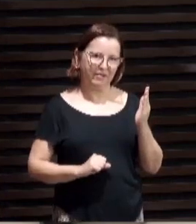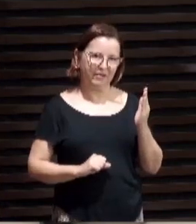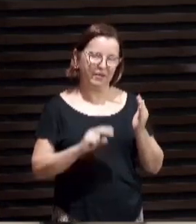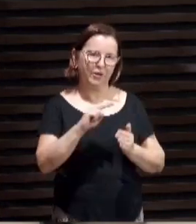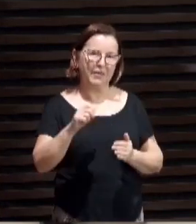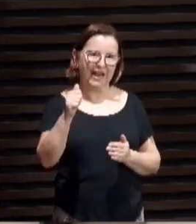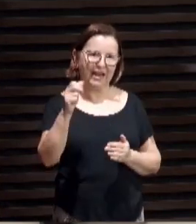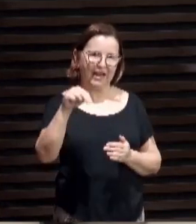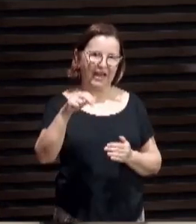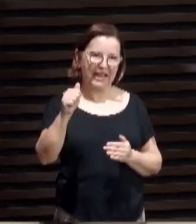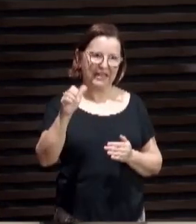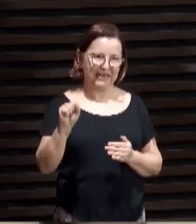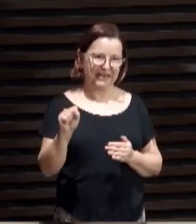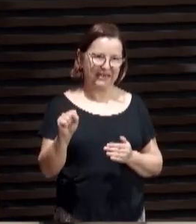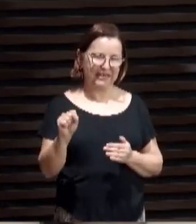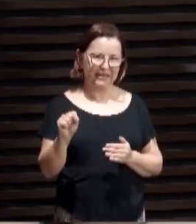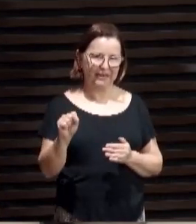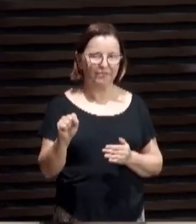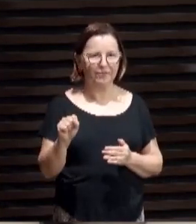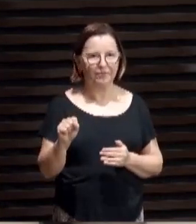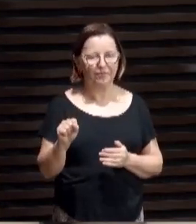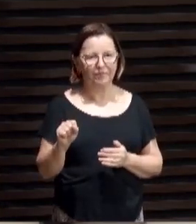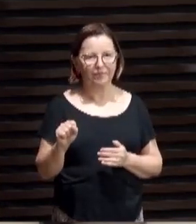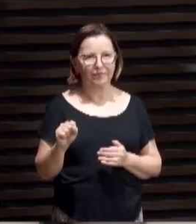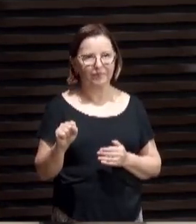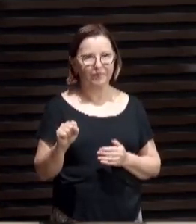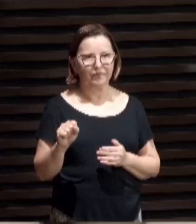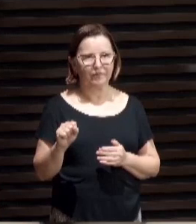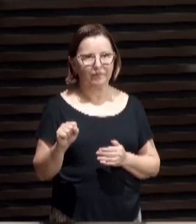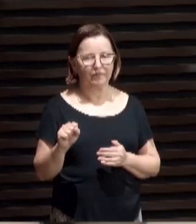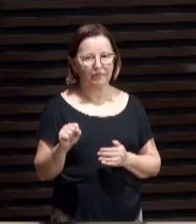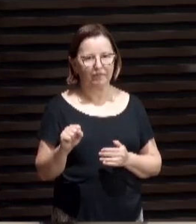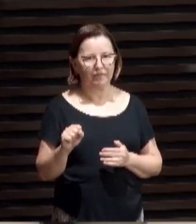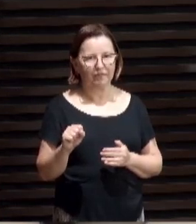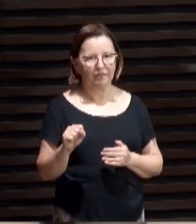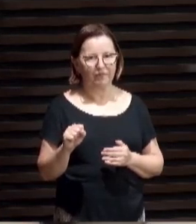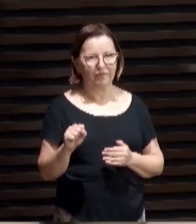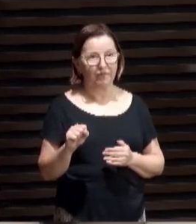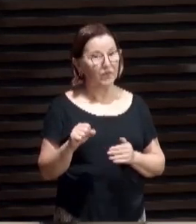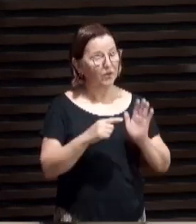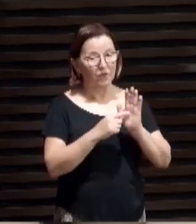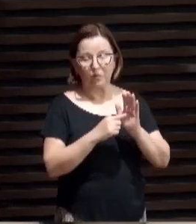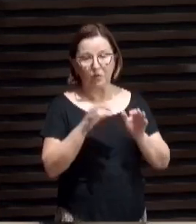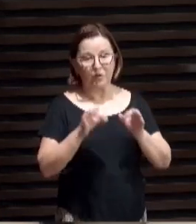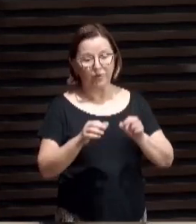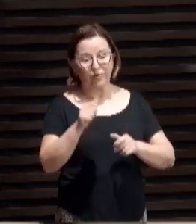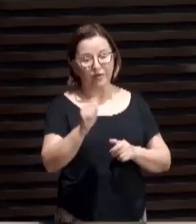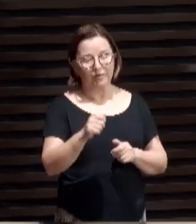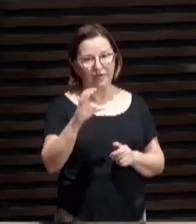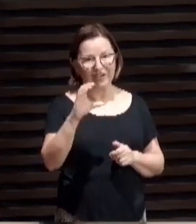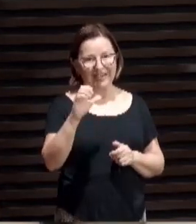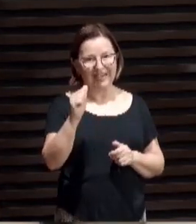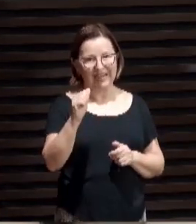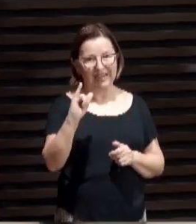A gente não tem o julgamento de Caifás, que na verdade era o sumo